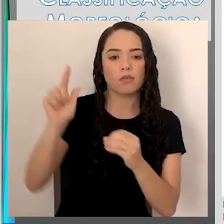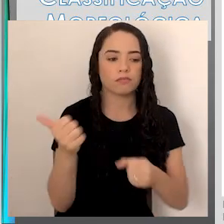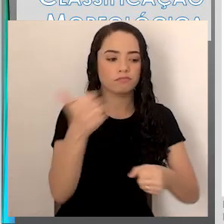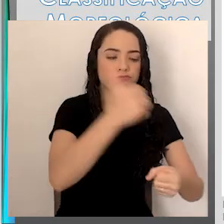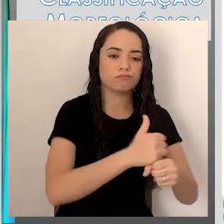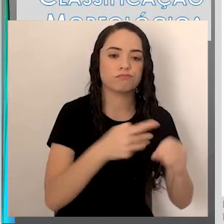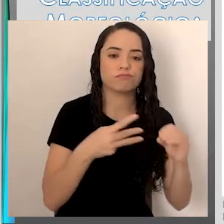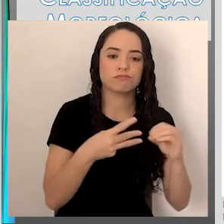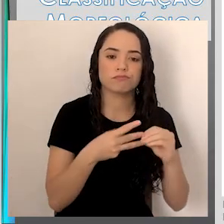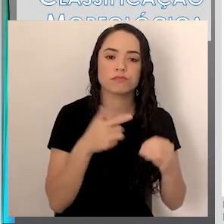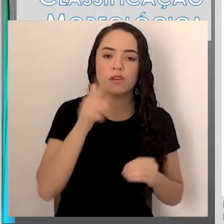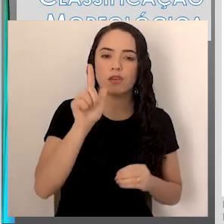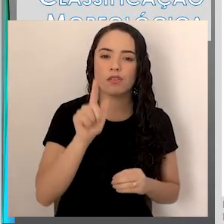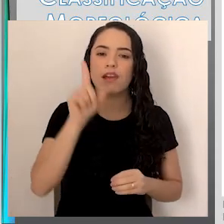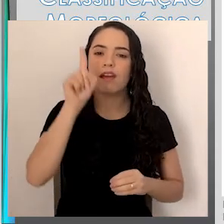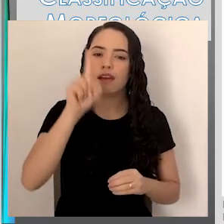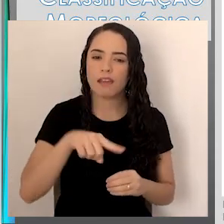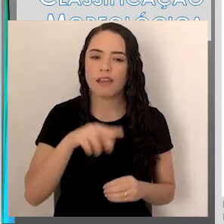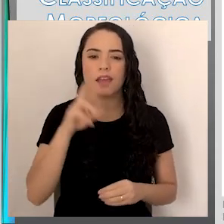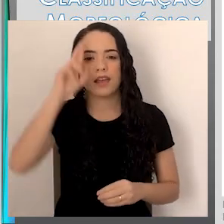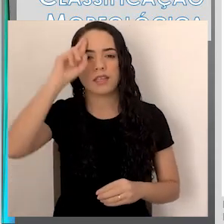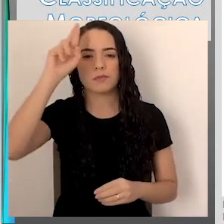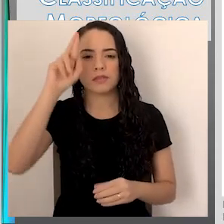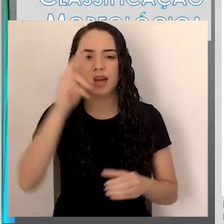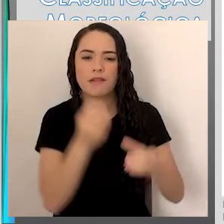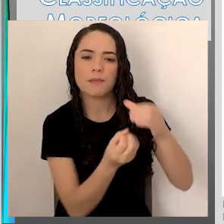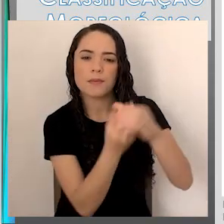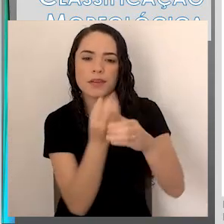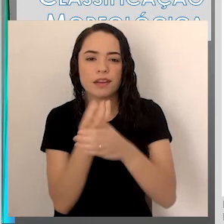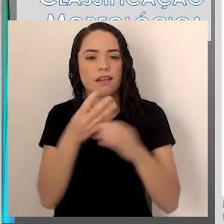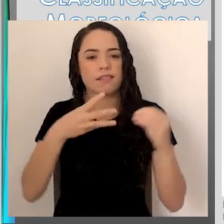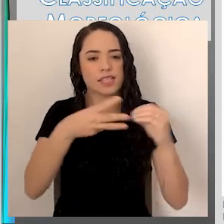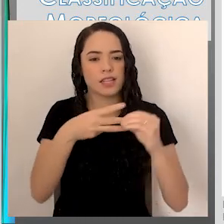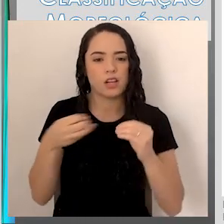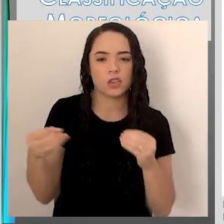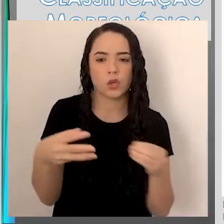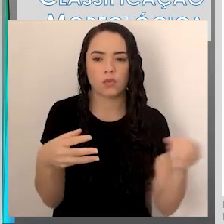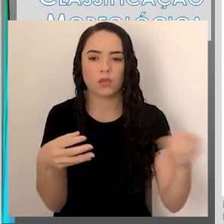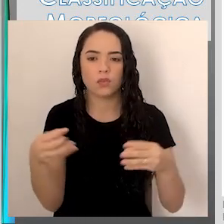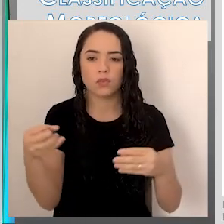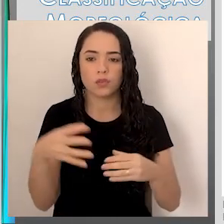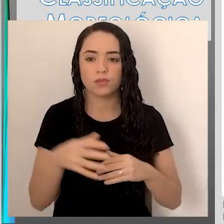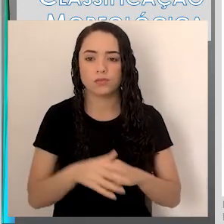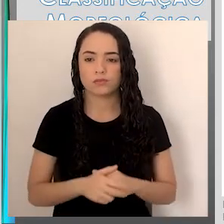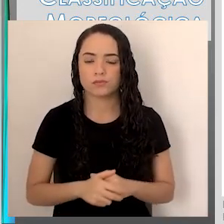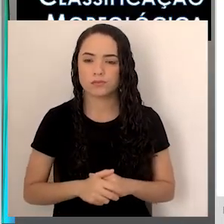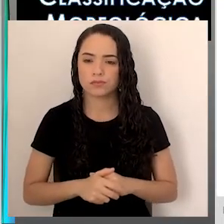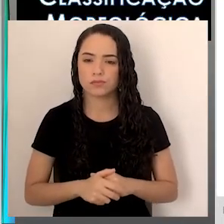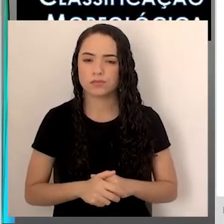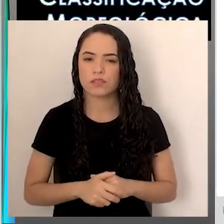da glândula, que é uma porção da glândula responsável pela produção de novas células.